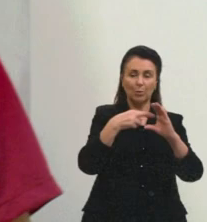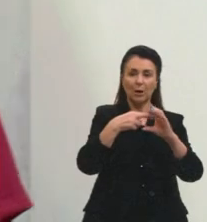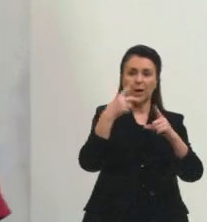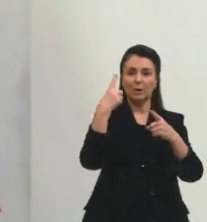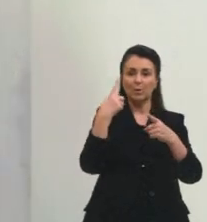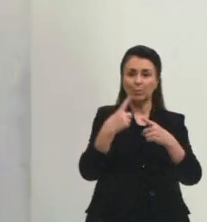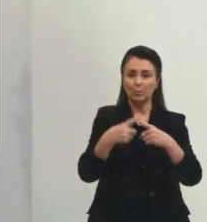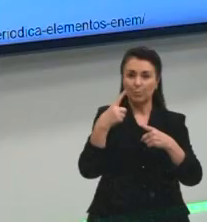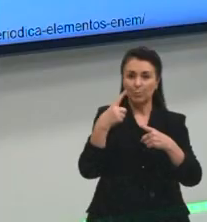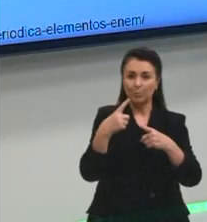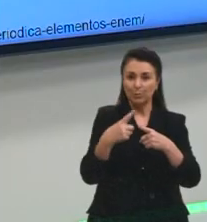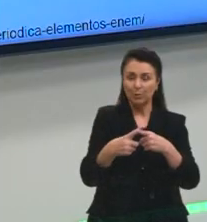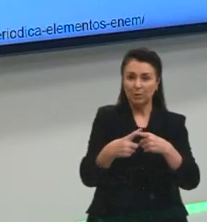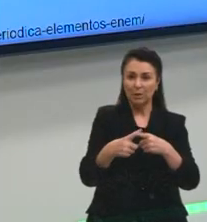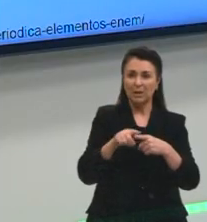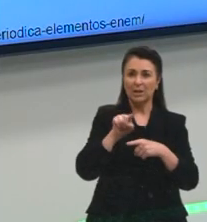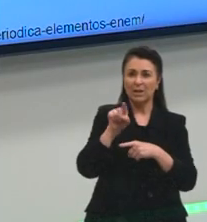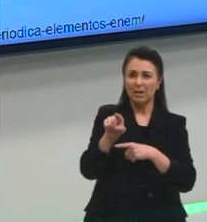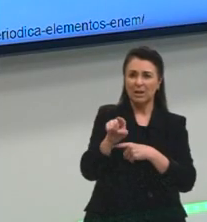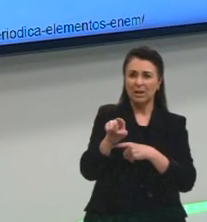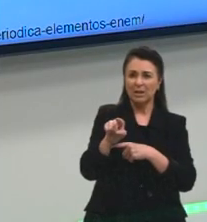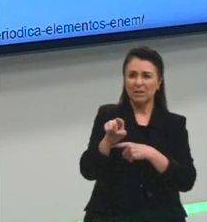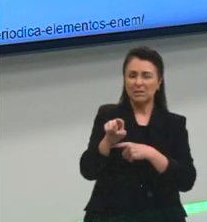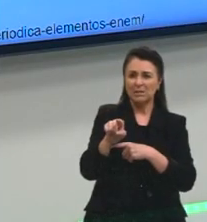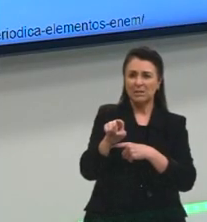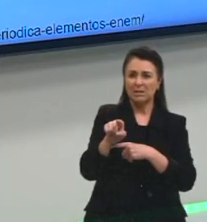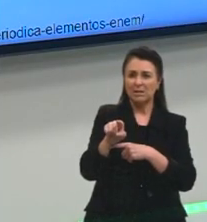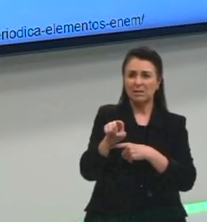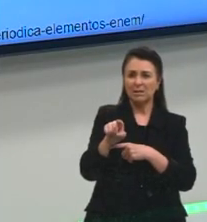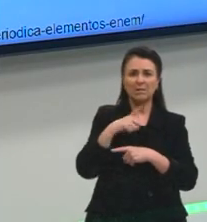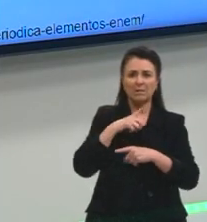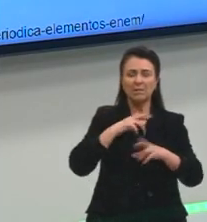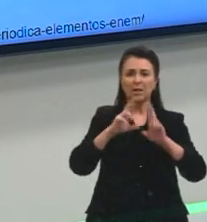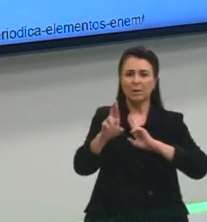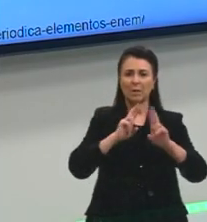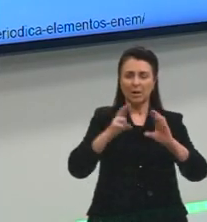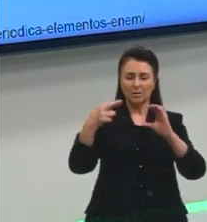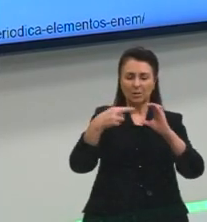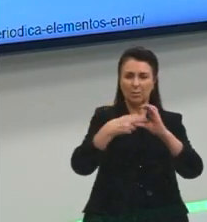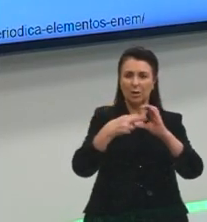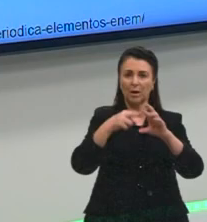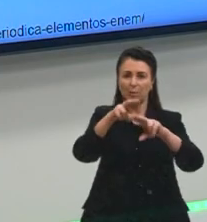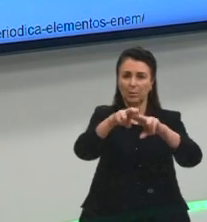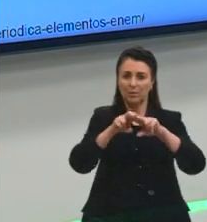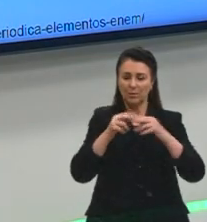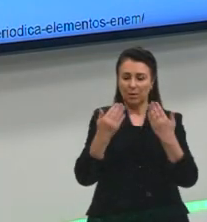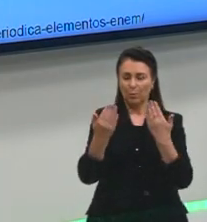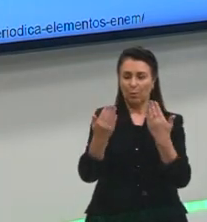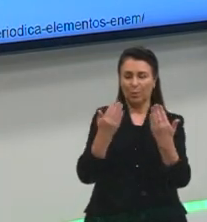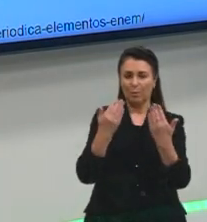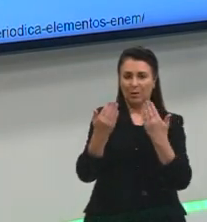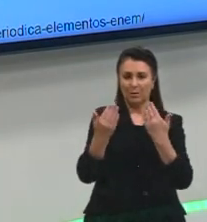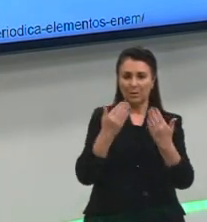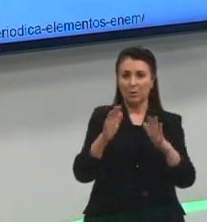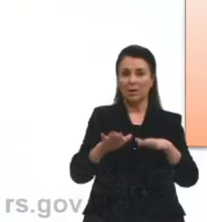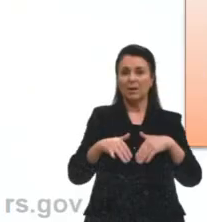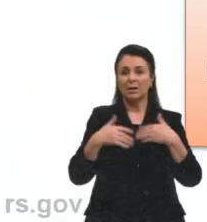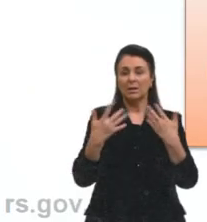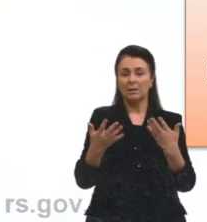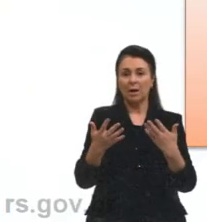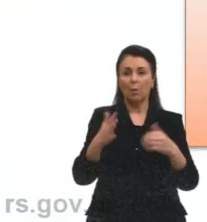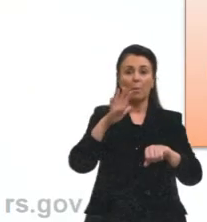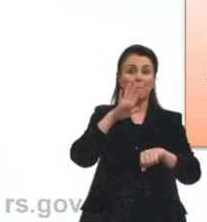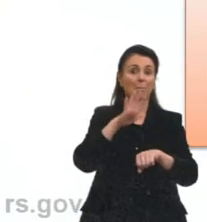porque realmente eles são eles são relacionados com o raio por isso essa comparação então